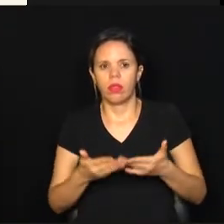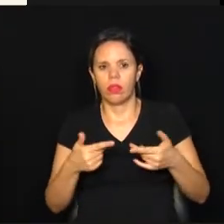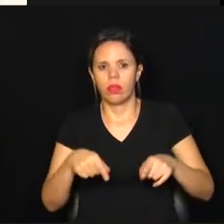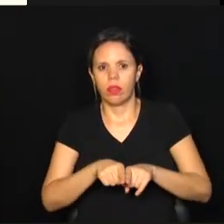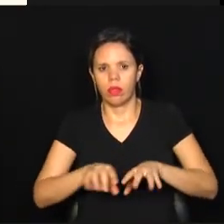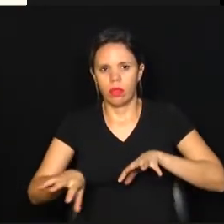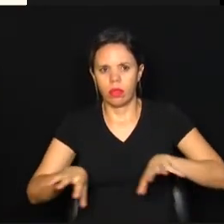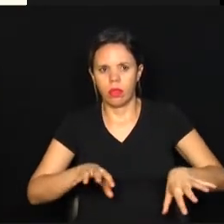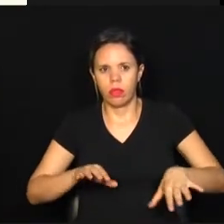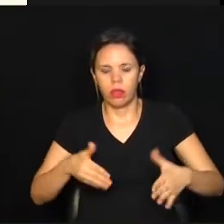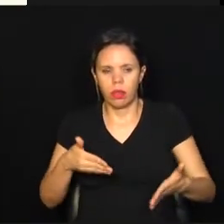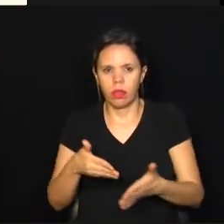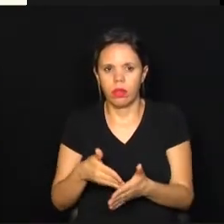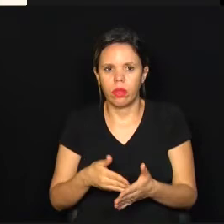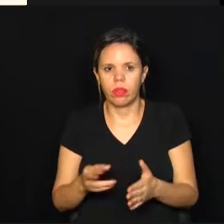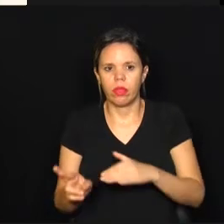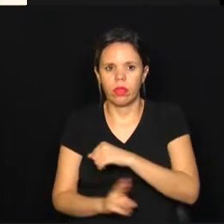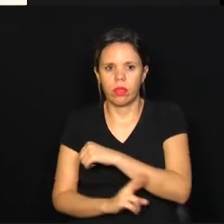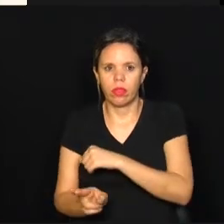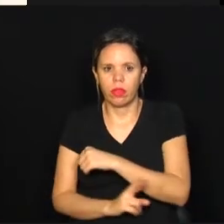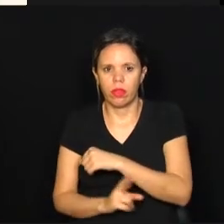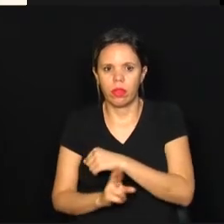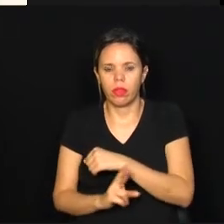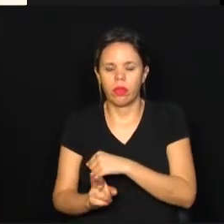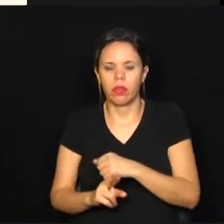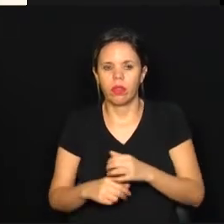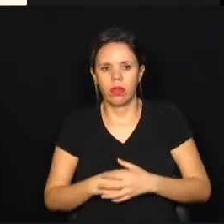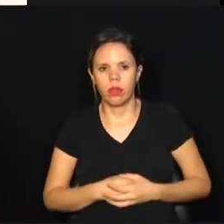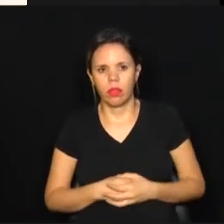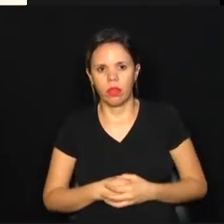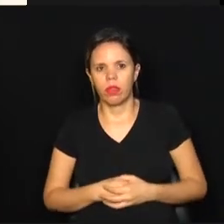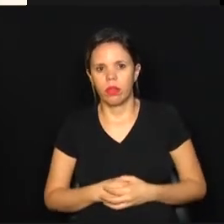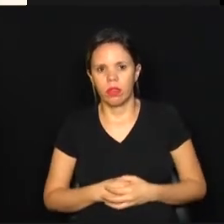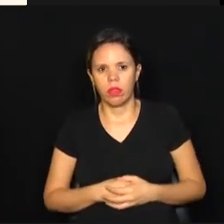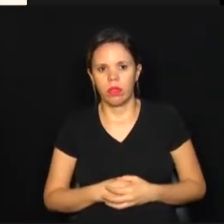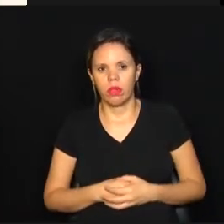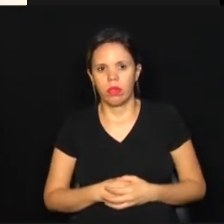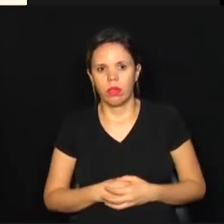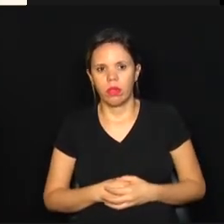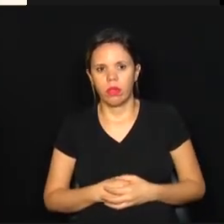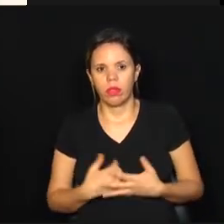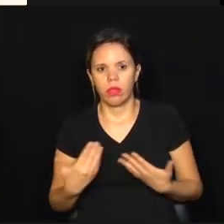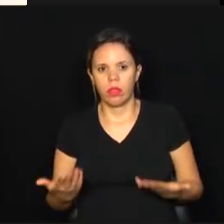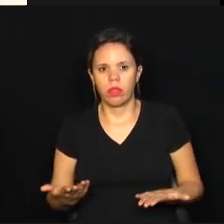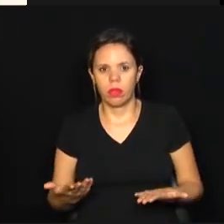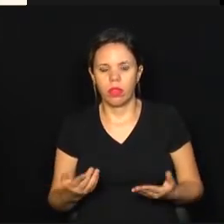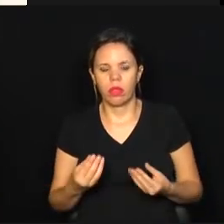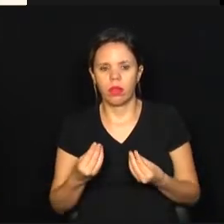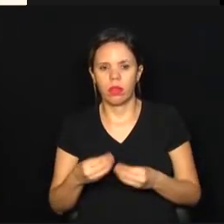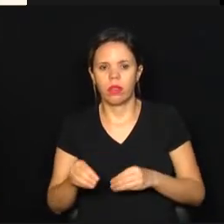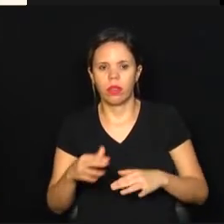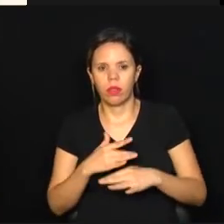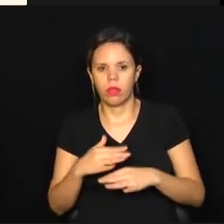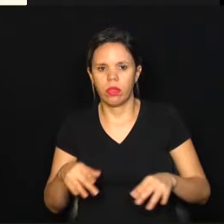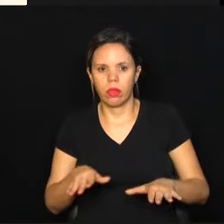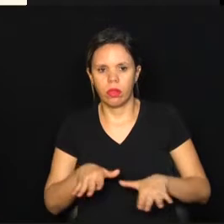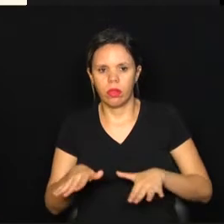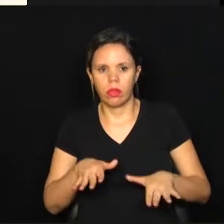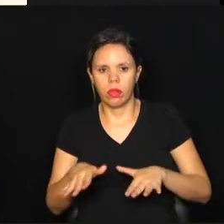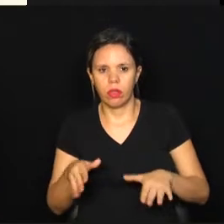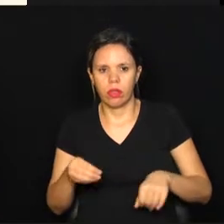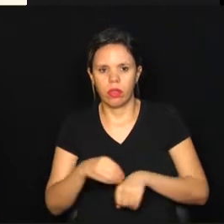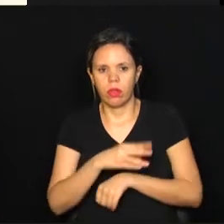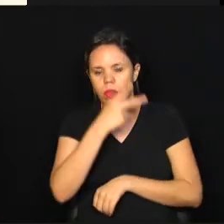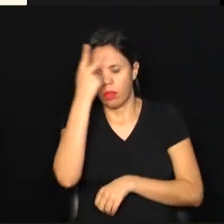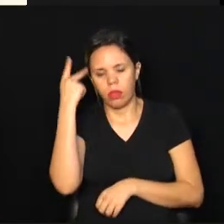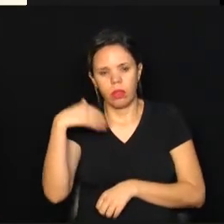de barreiras de rodovias e áreas físicas do território. Então, isso impacta na mobilidade de trazer a